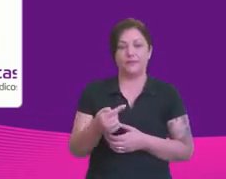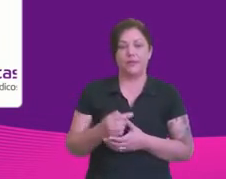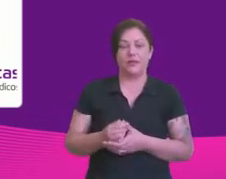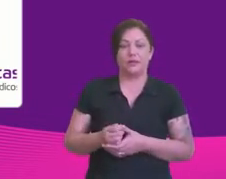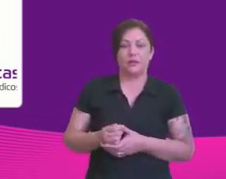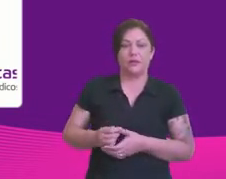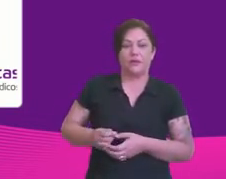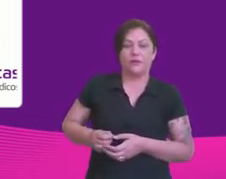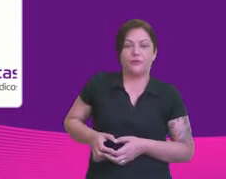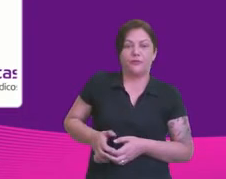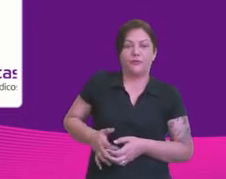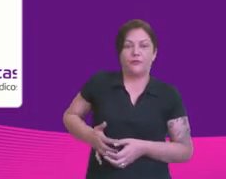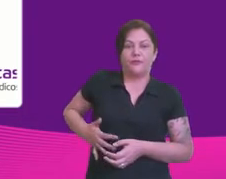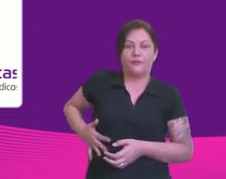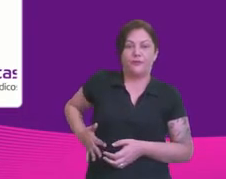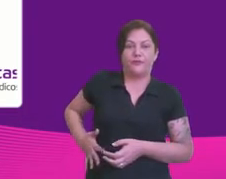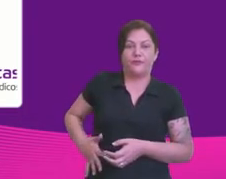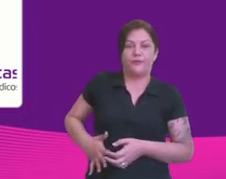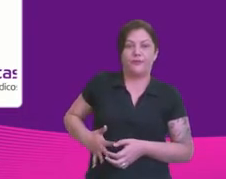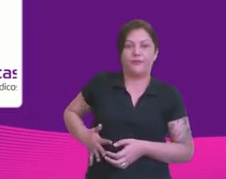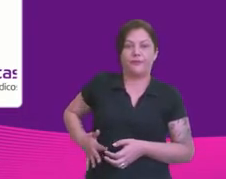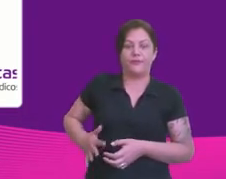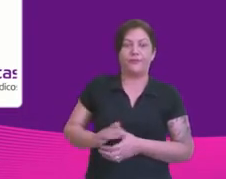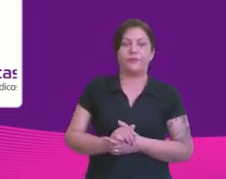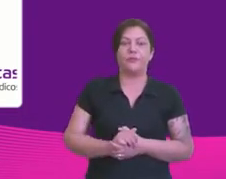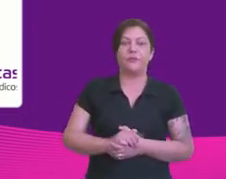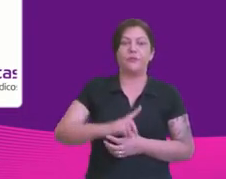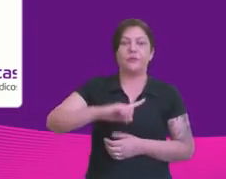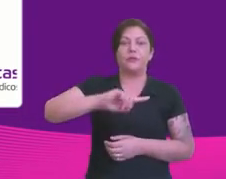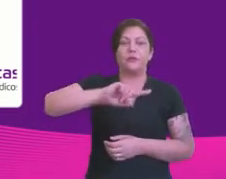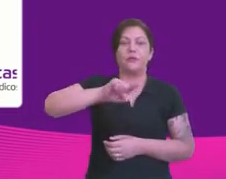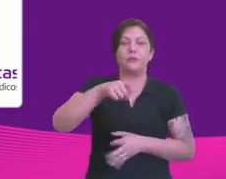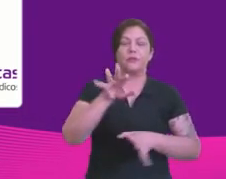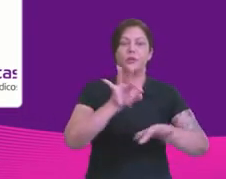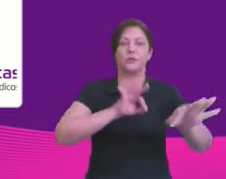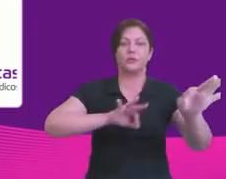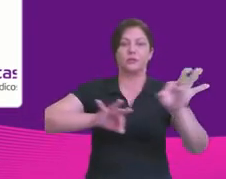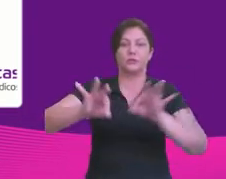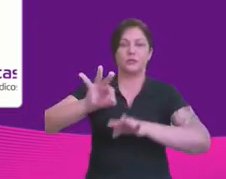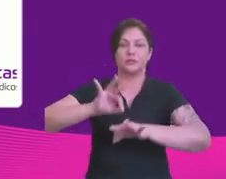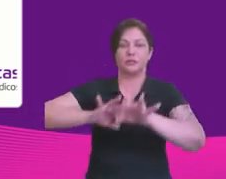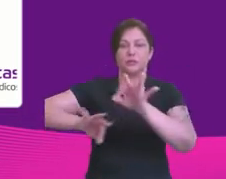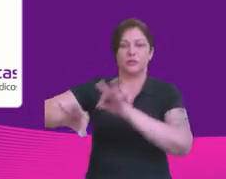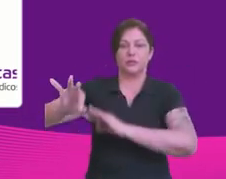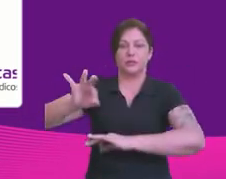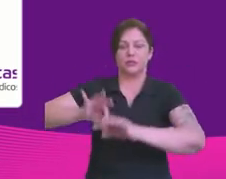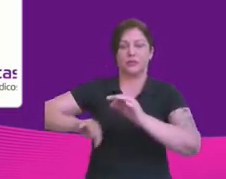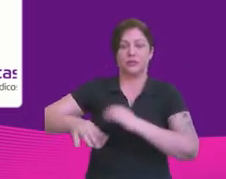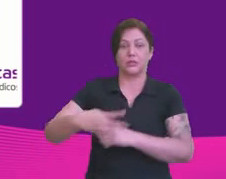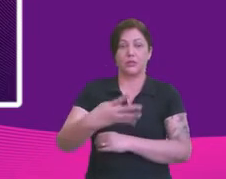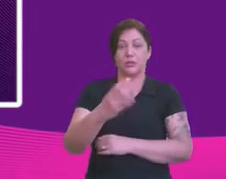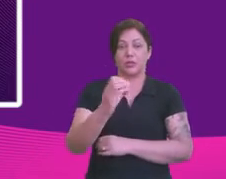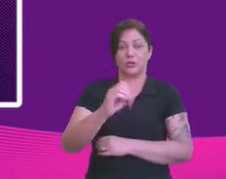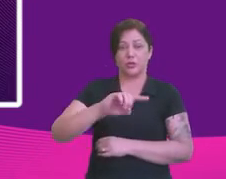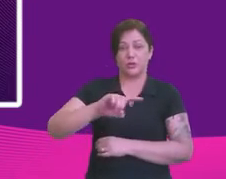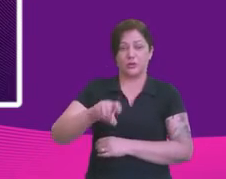Na volumetria desse paciente pós-tratamento, uma volumetria de